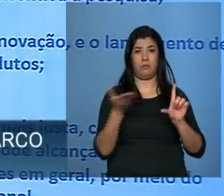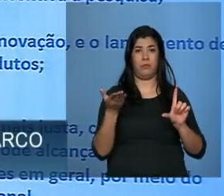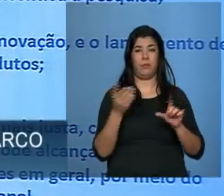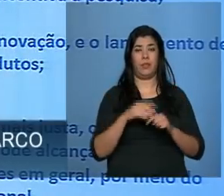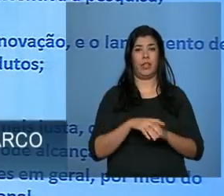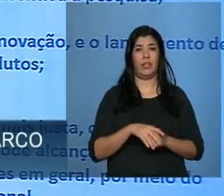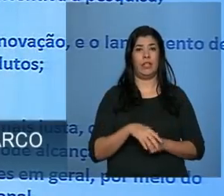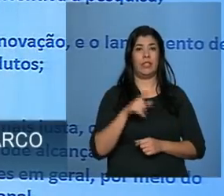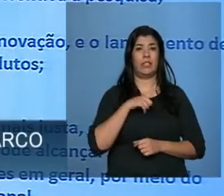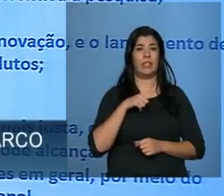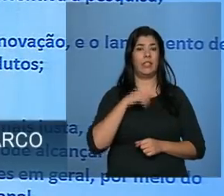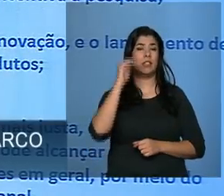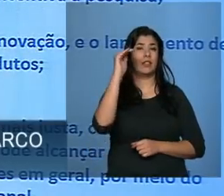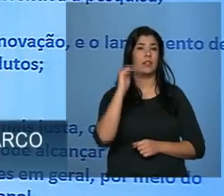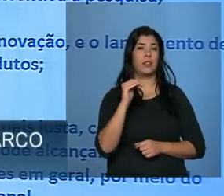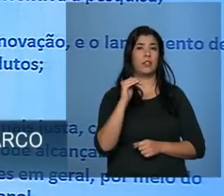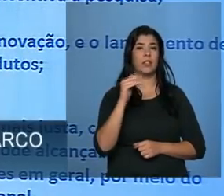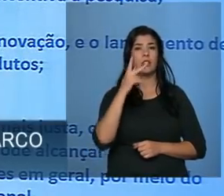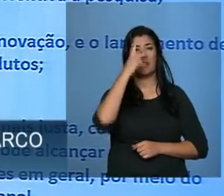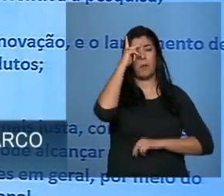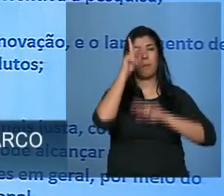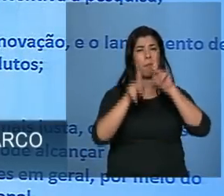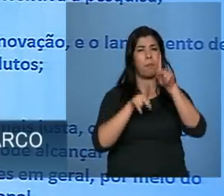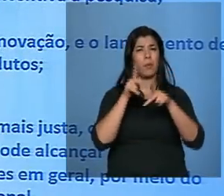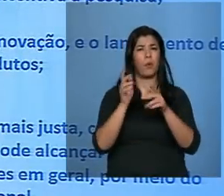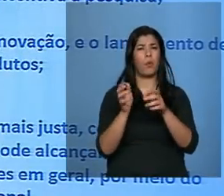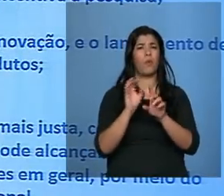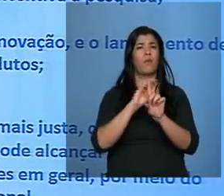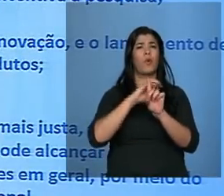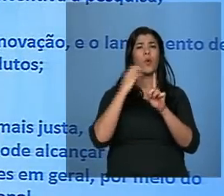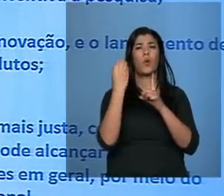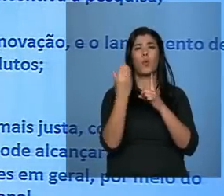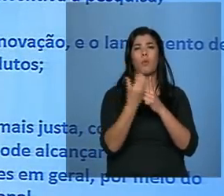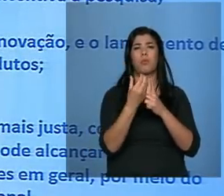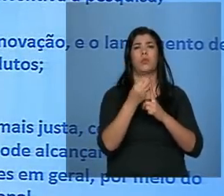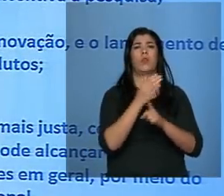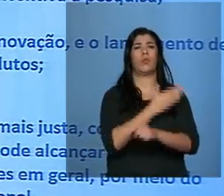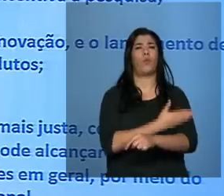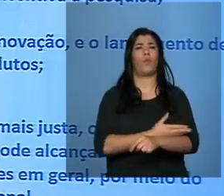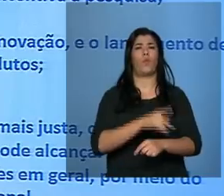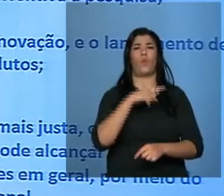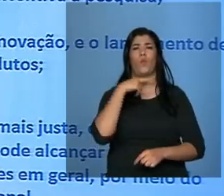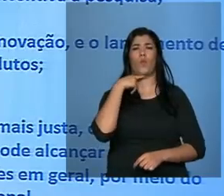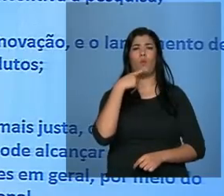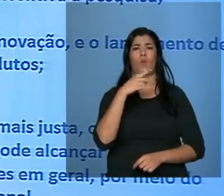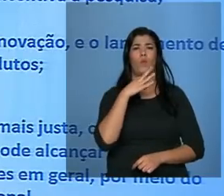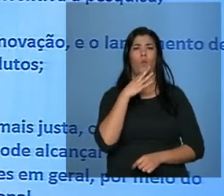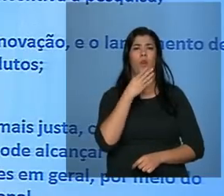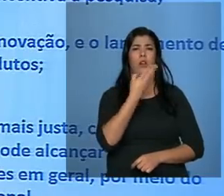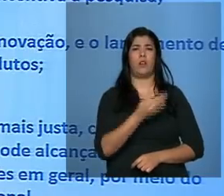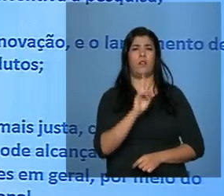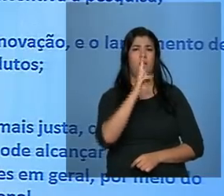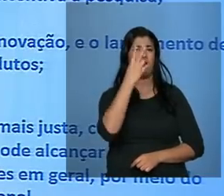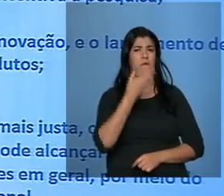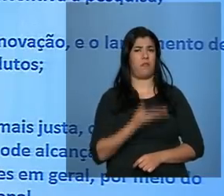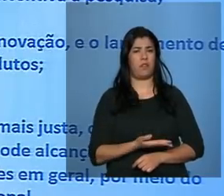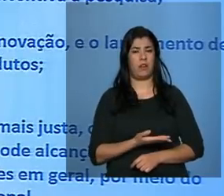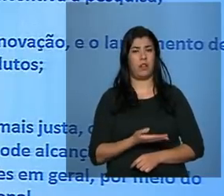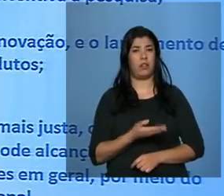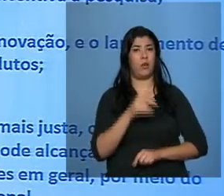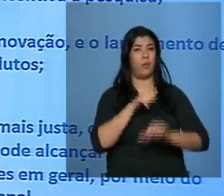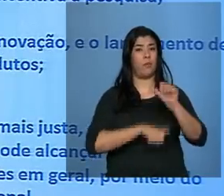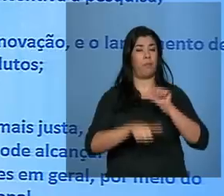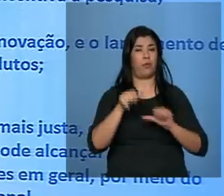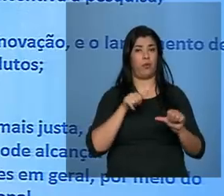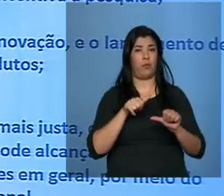dava baixo protagonismo de povos e comunidades tradicionais. Ninguém era reconhecido, quase ninguém era reconhecido. Aqui, passam os povos e